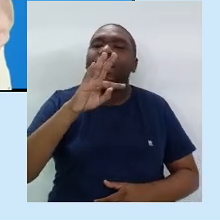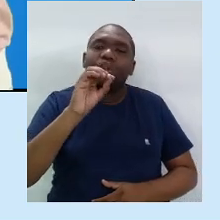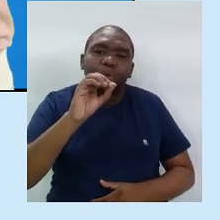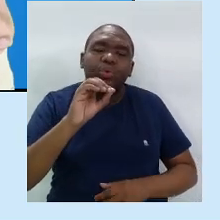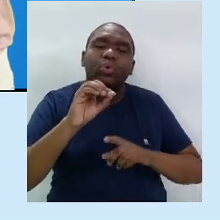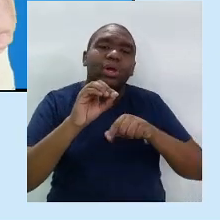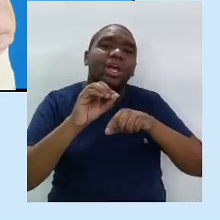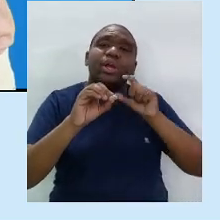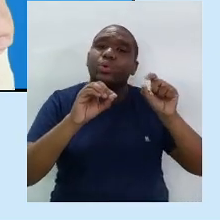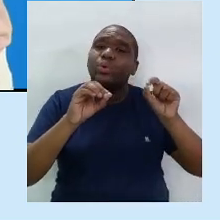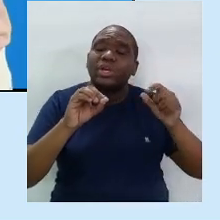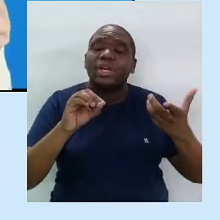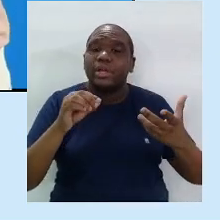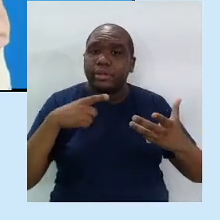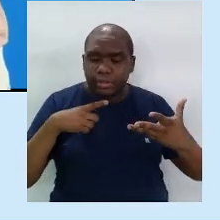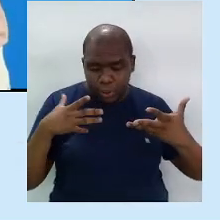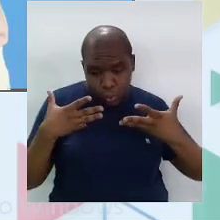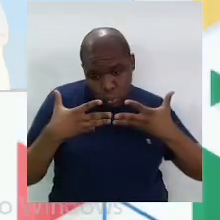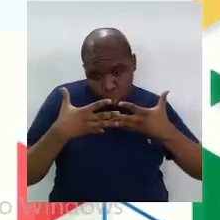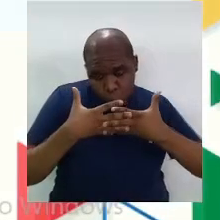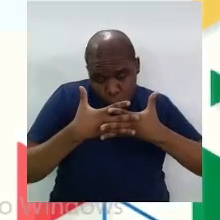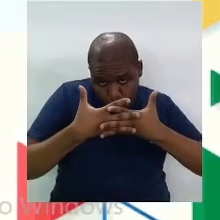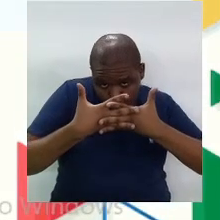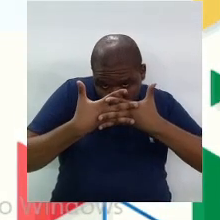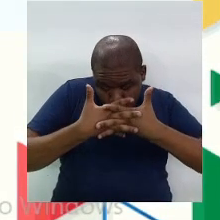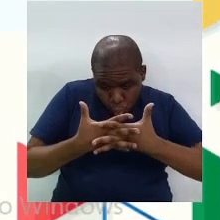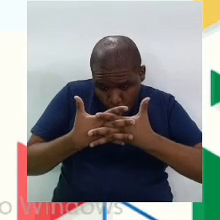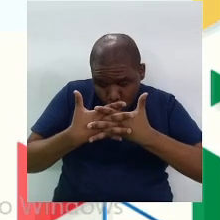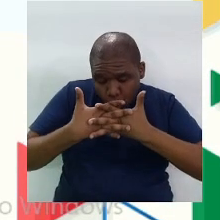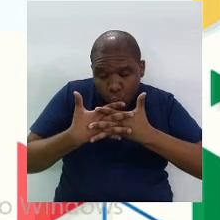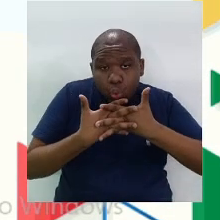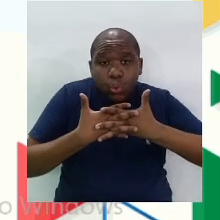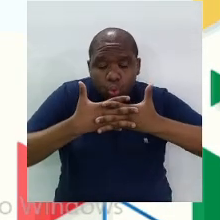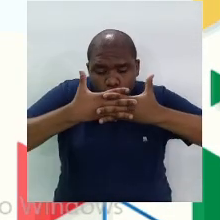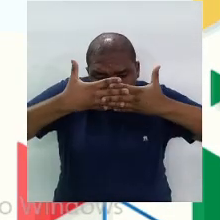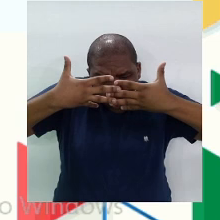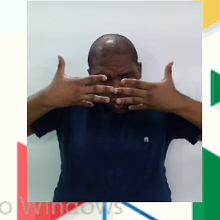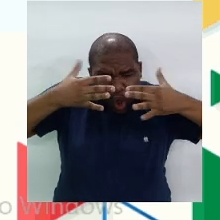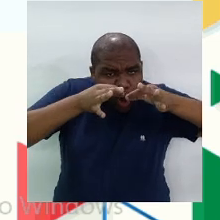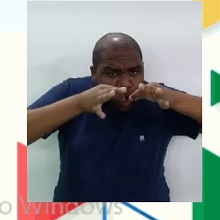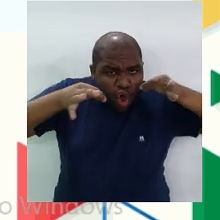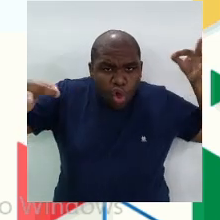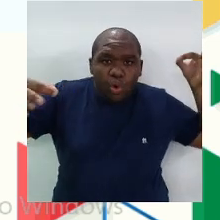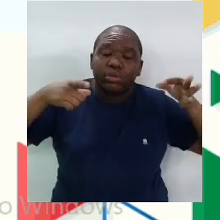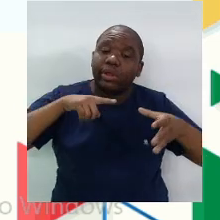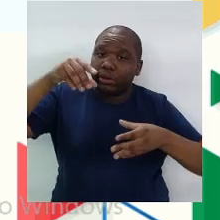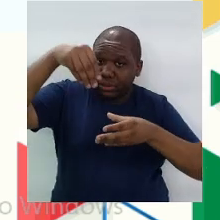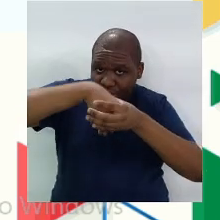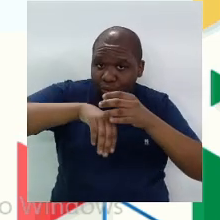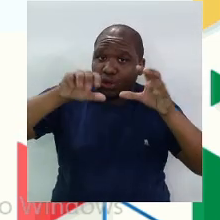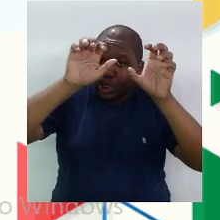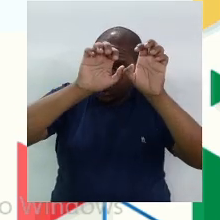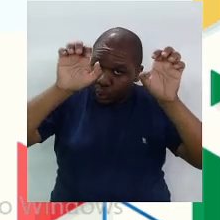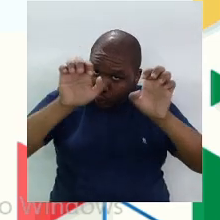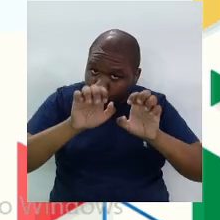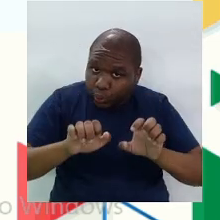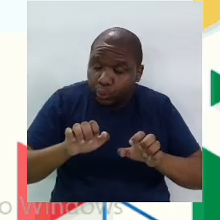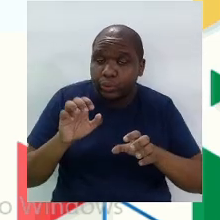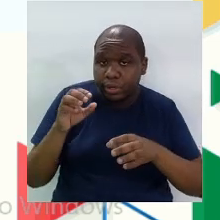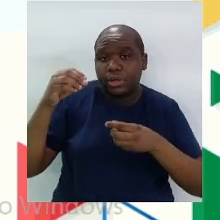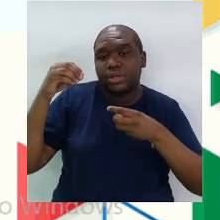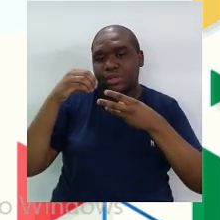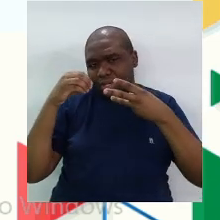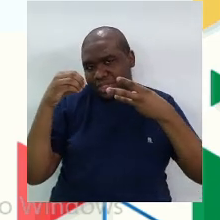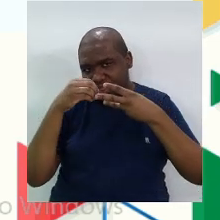uma rede de fibras longas que vão constituir aí a estrutura da célula. O citoesqueleto